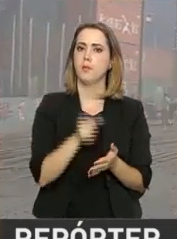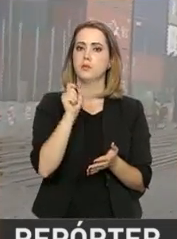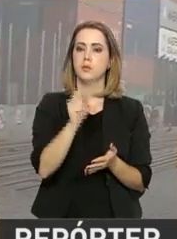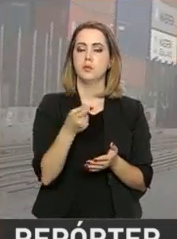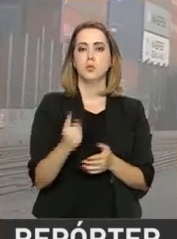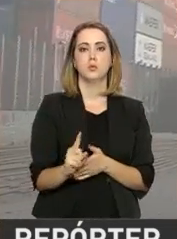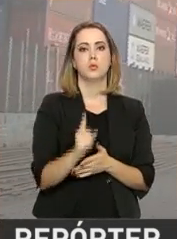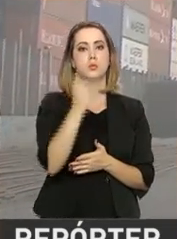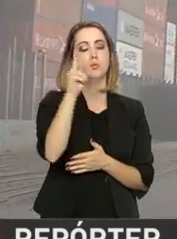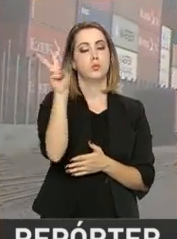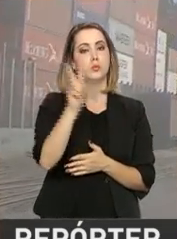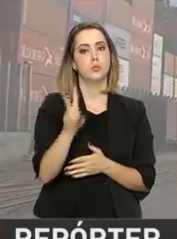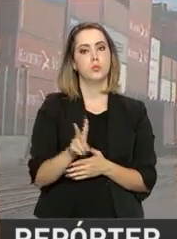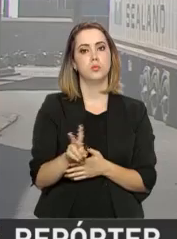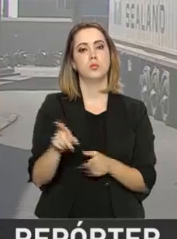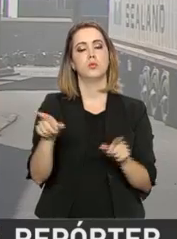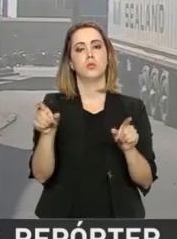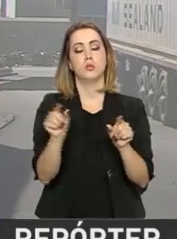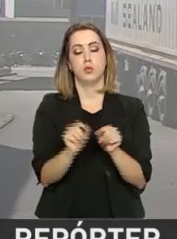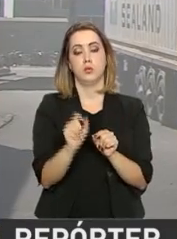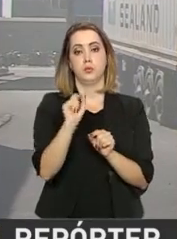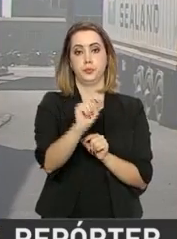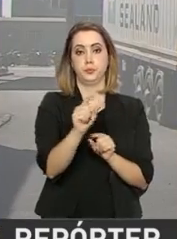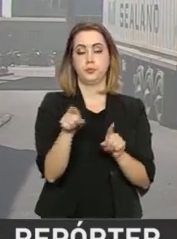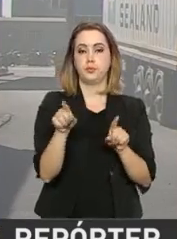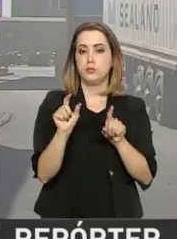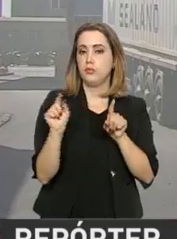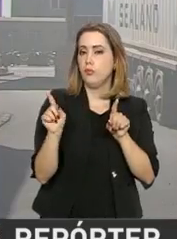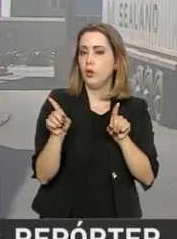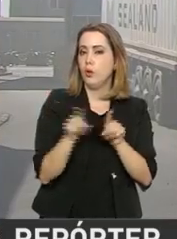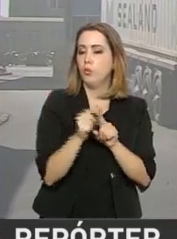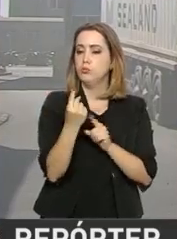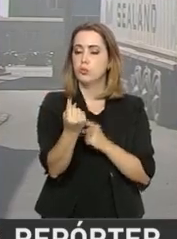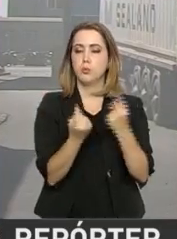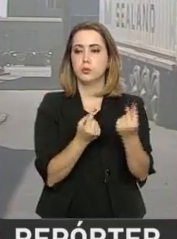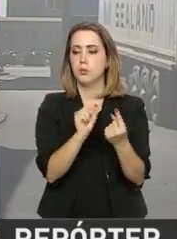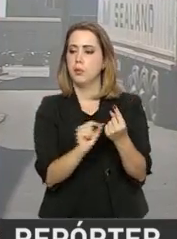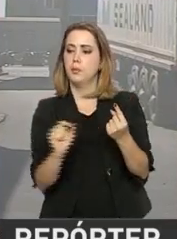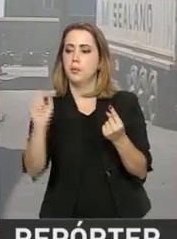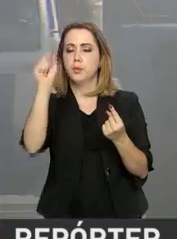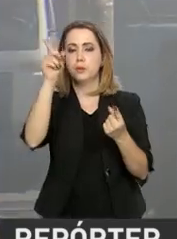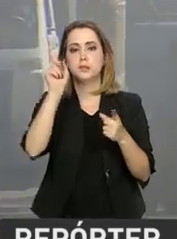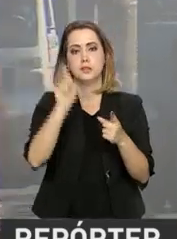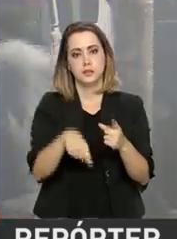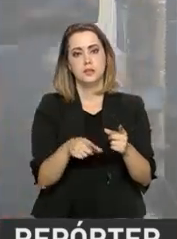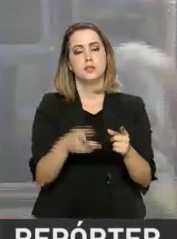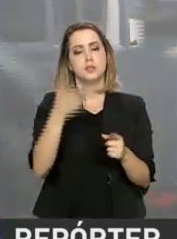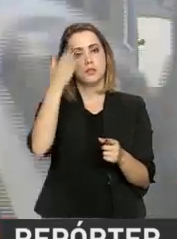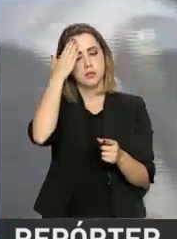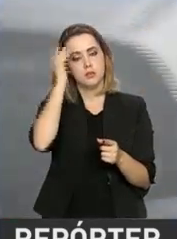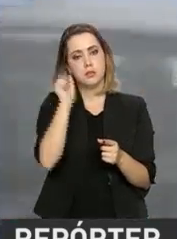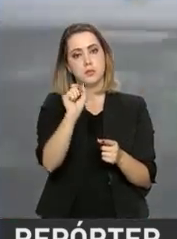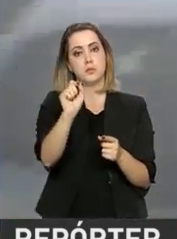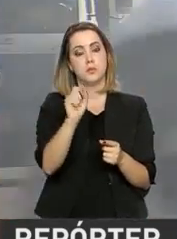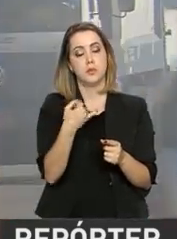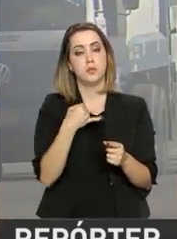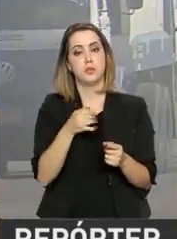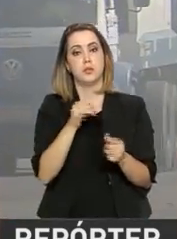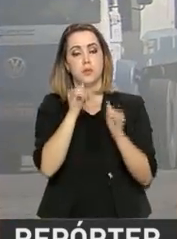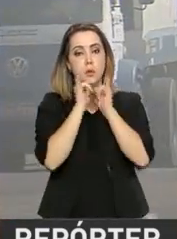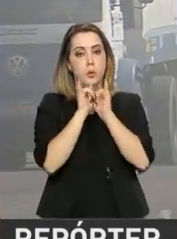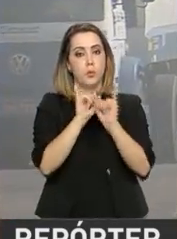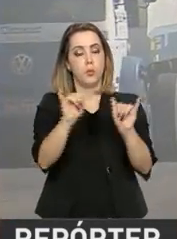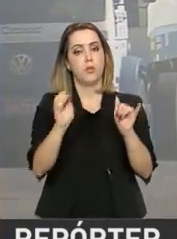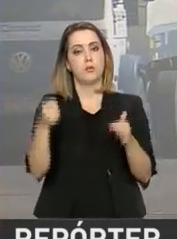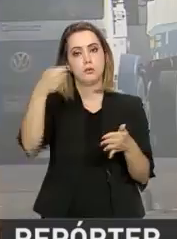em parcela única pelo Tesouro Nacional. O que caberá a cada estado é definido a partir da renúncia fiscal de cada ente